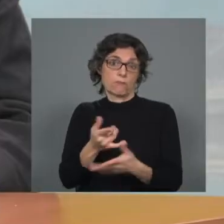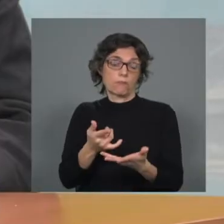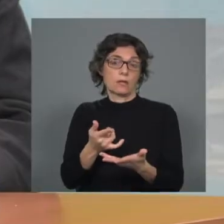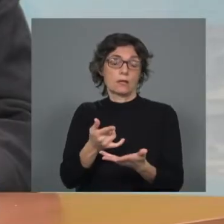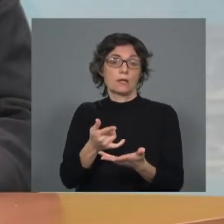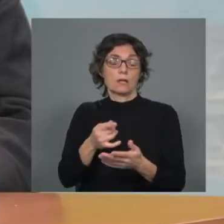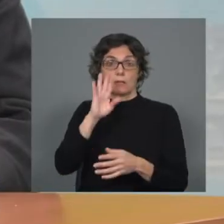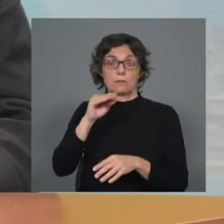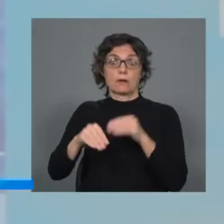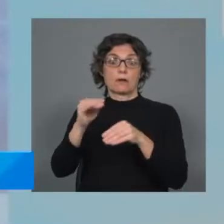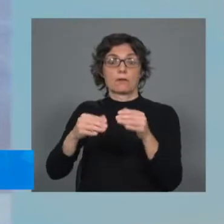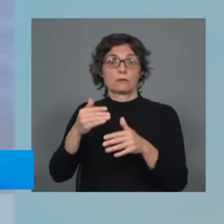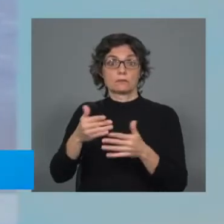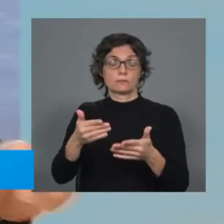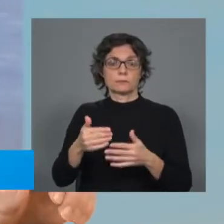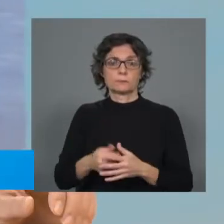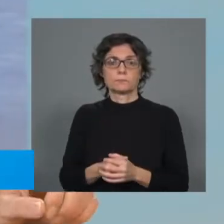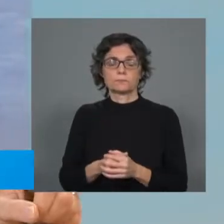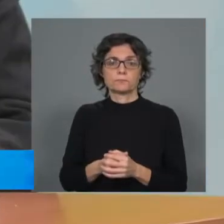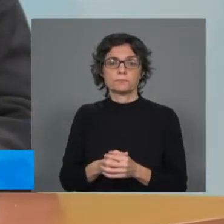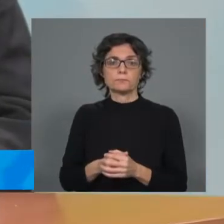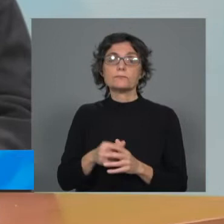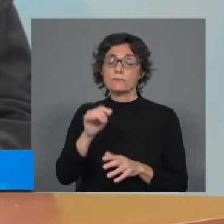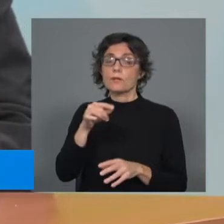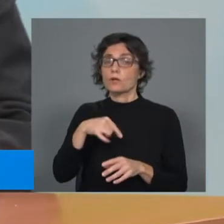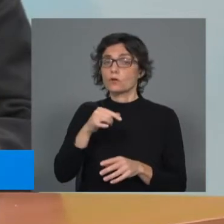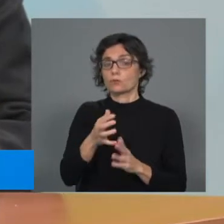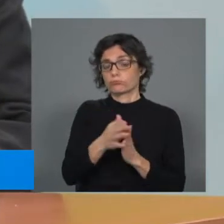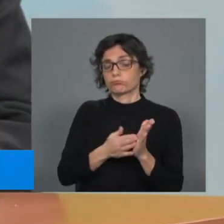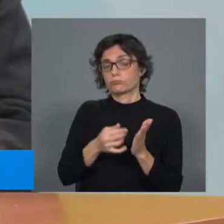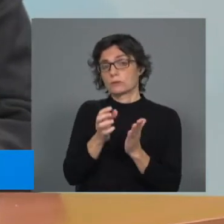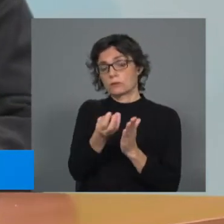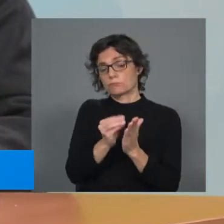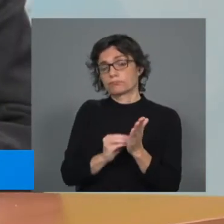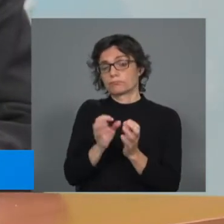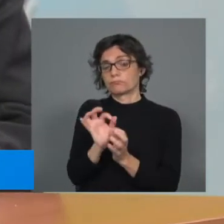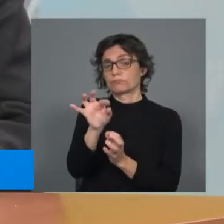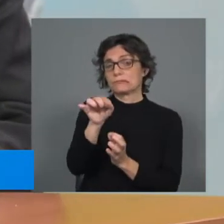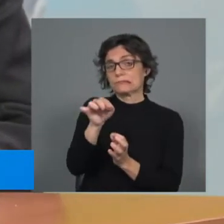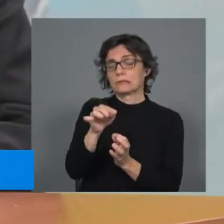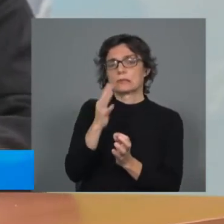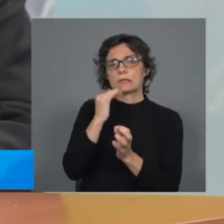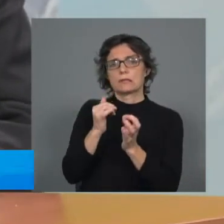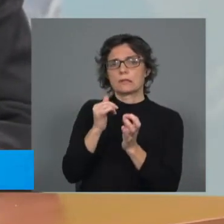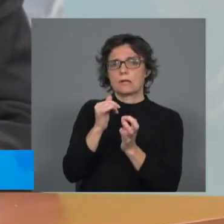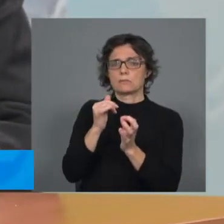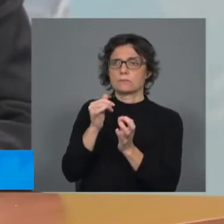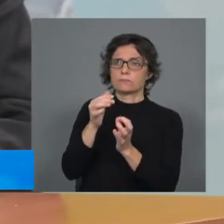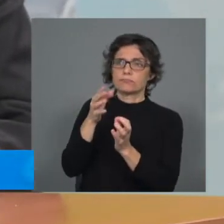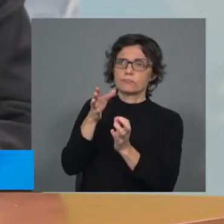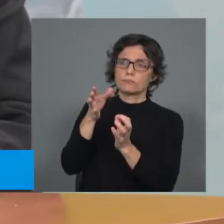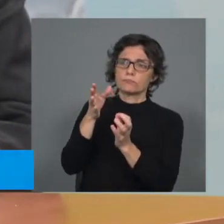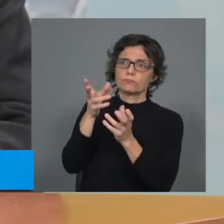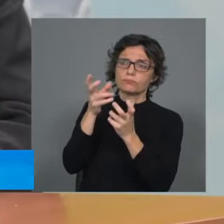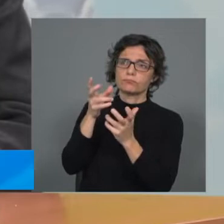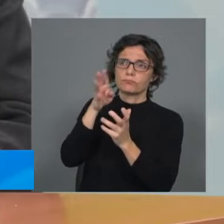processo eleitoral. Sim, nós com esta nota, como fazemos habitualmente, procuramos colher da mensagem do Papa aquilo que nos parece